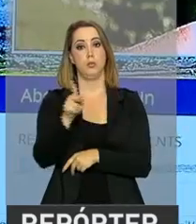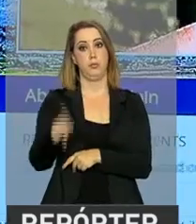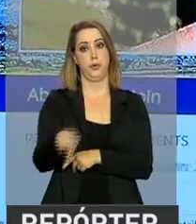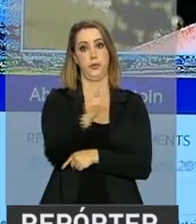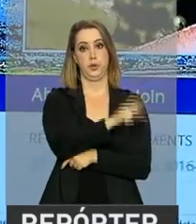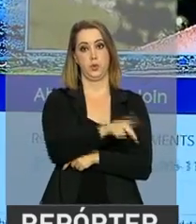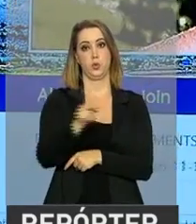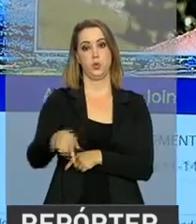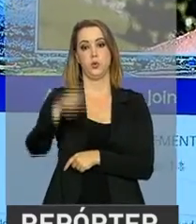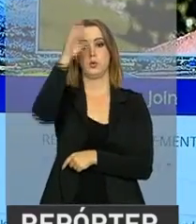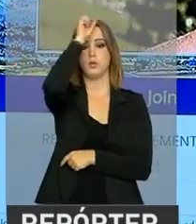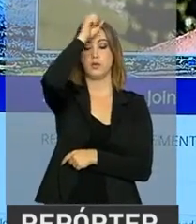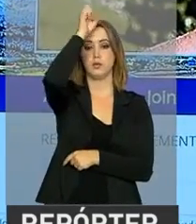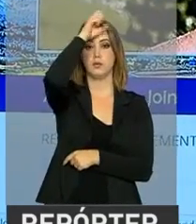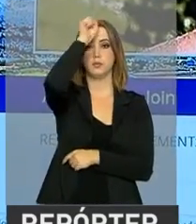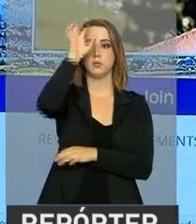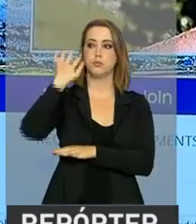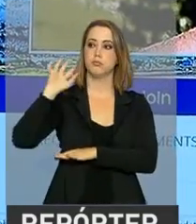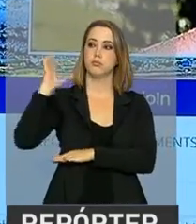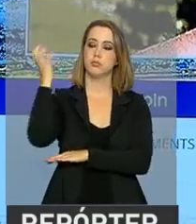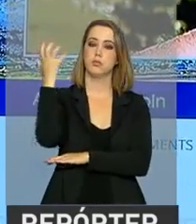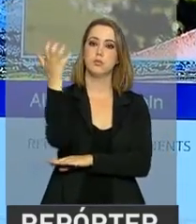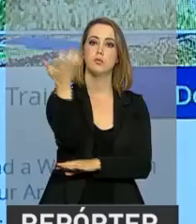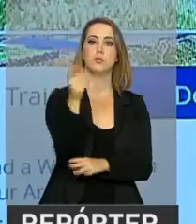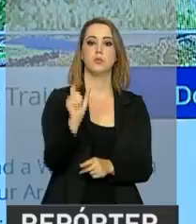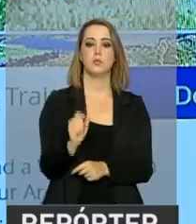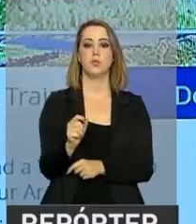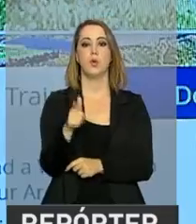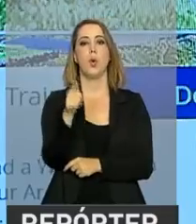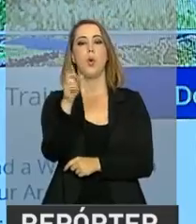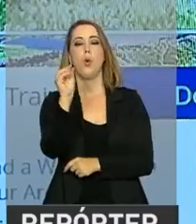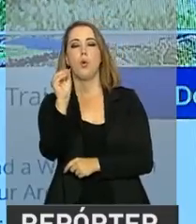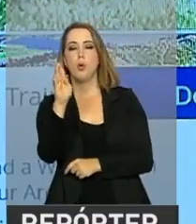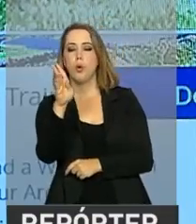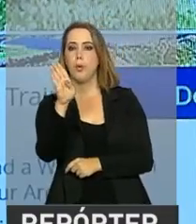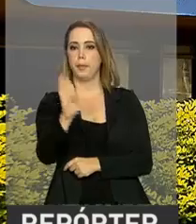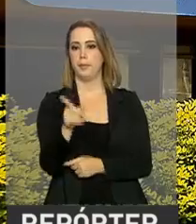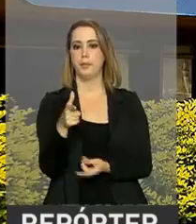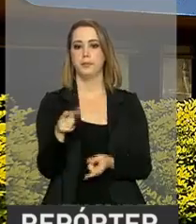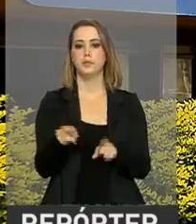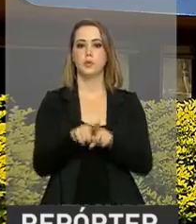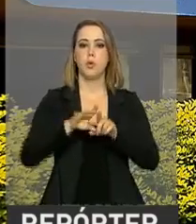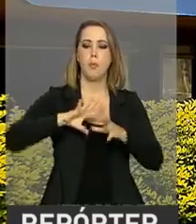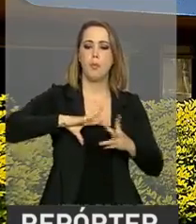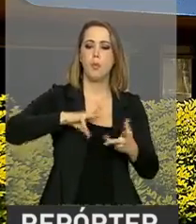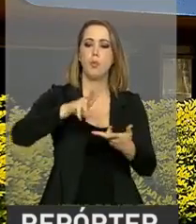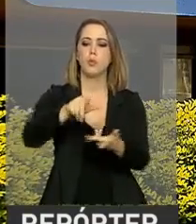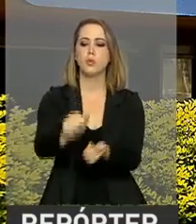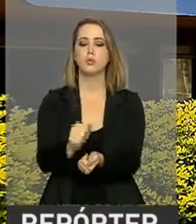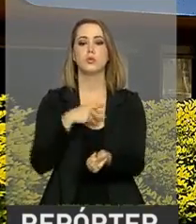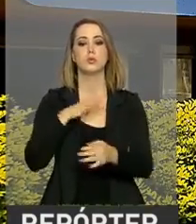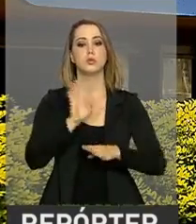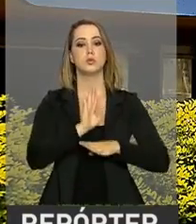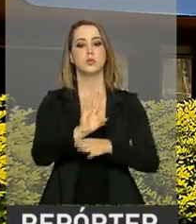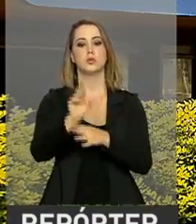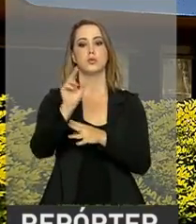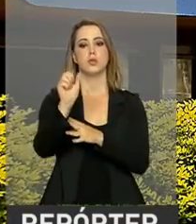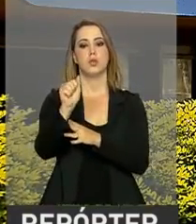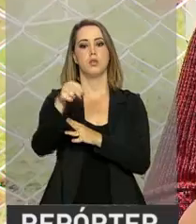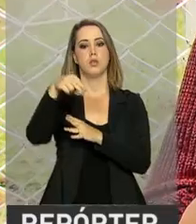aprendem no programa ambiental da nasa o globe um programa mundial que tem a parceria da agência espacial